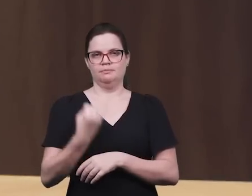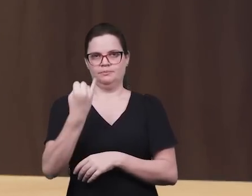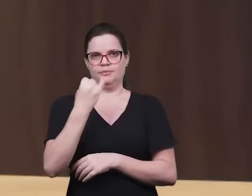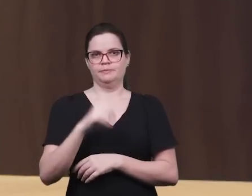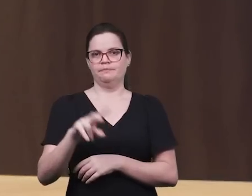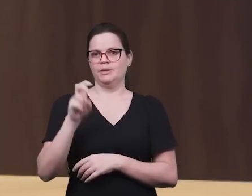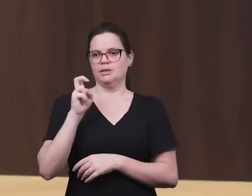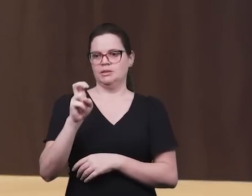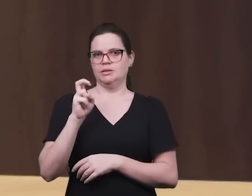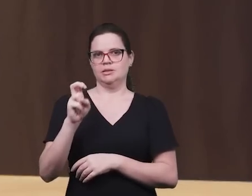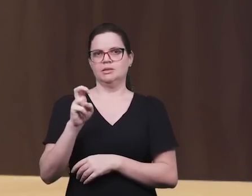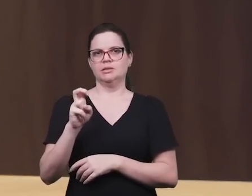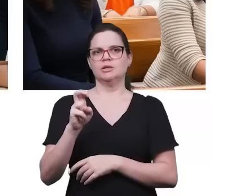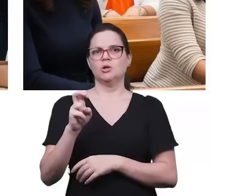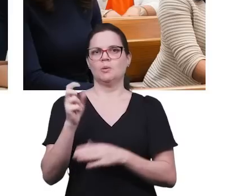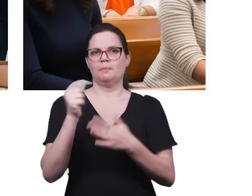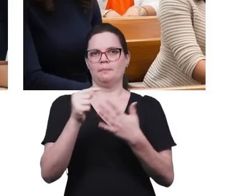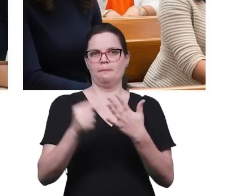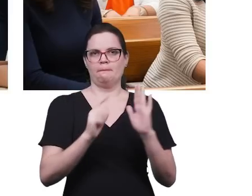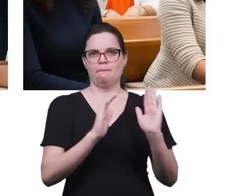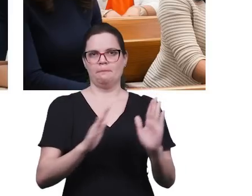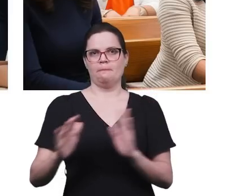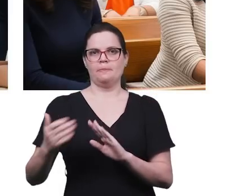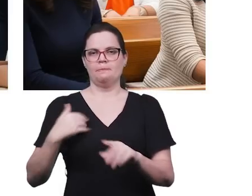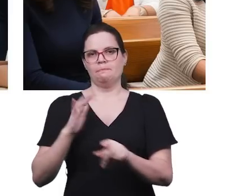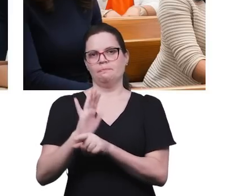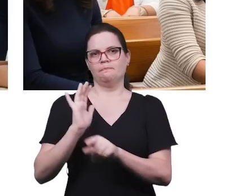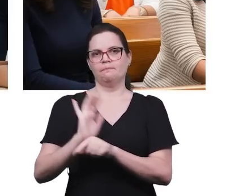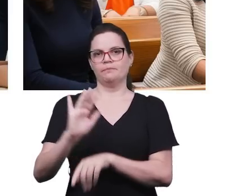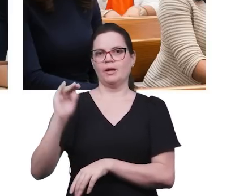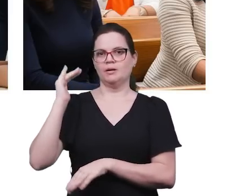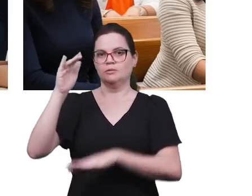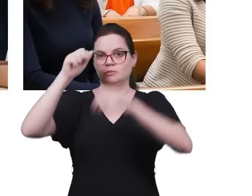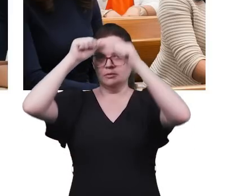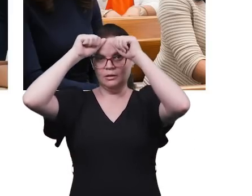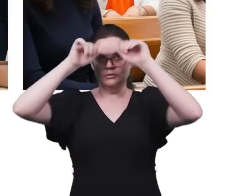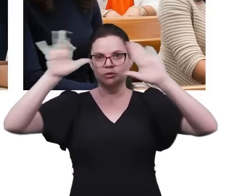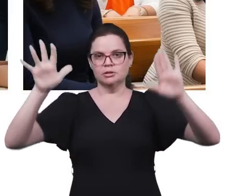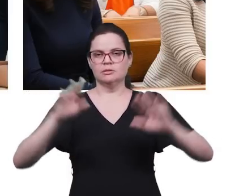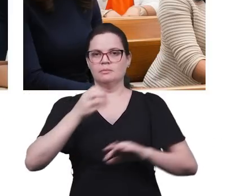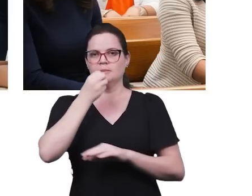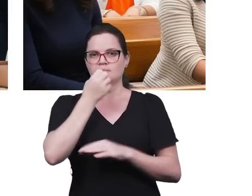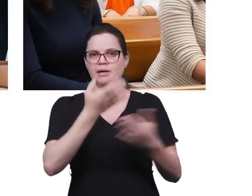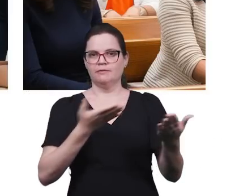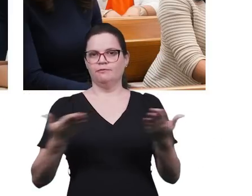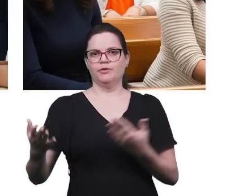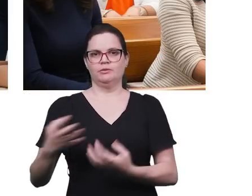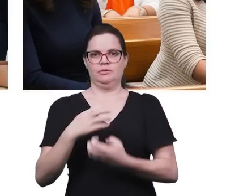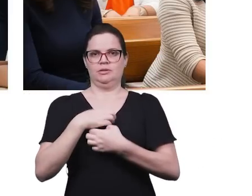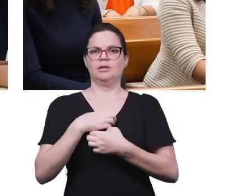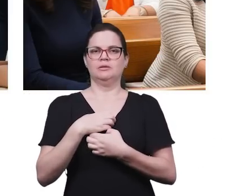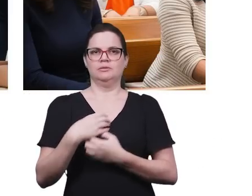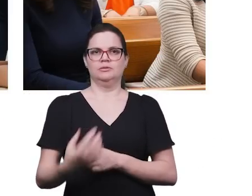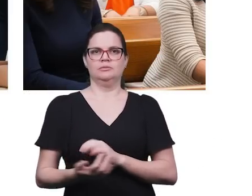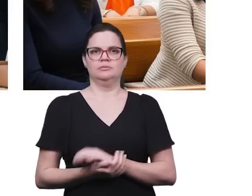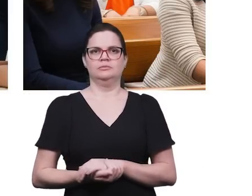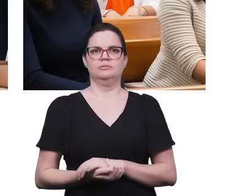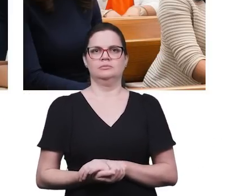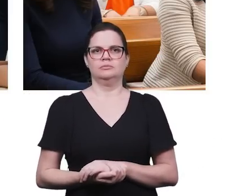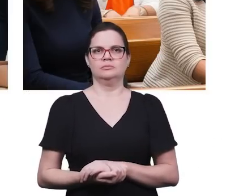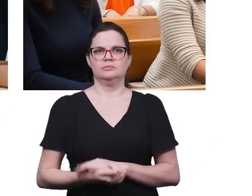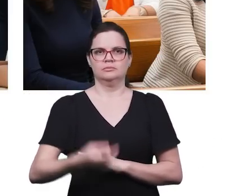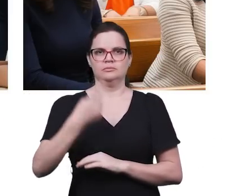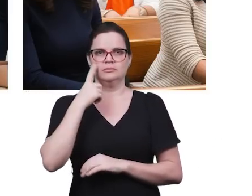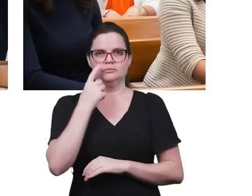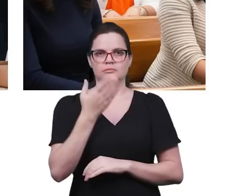né? 5 passos para ajudar adultos autistas a se sentirem bem-vindos. Nós